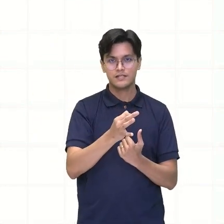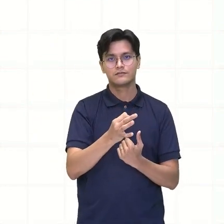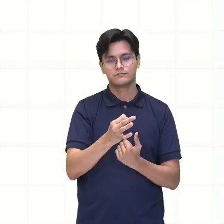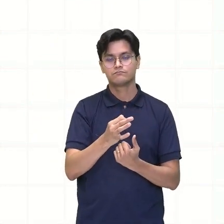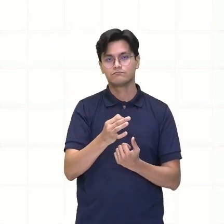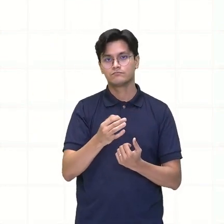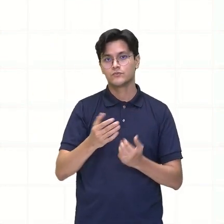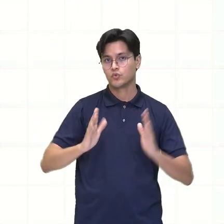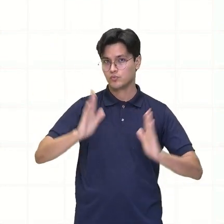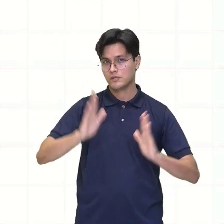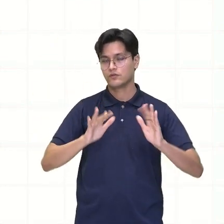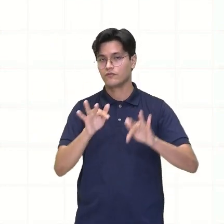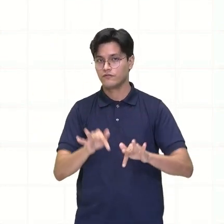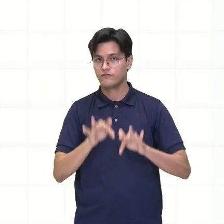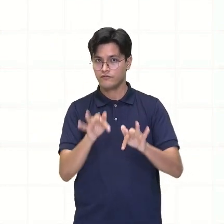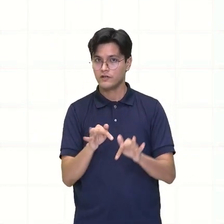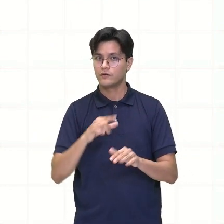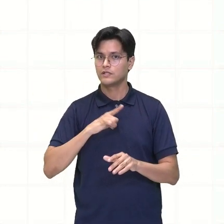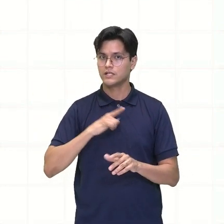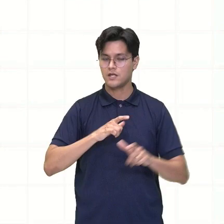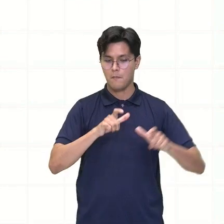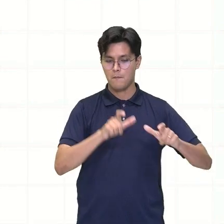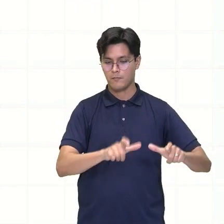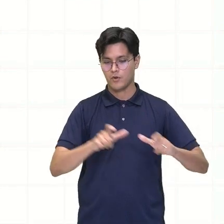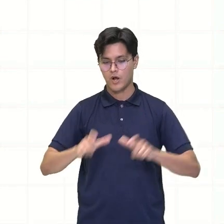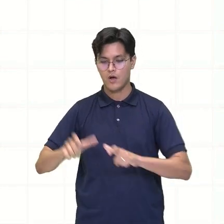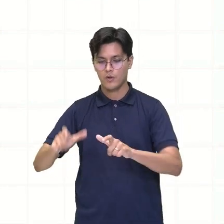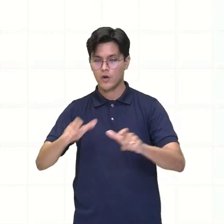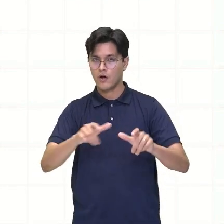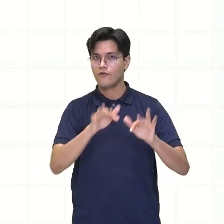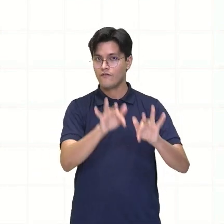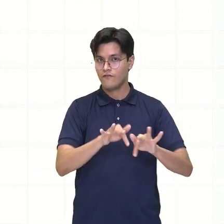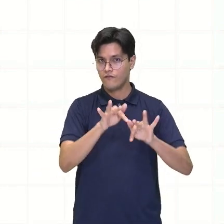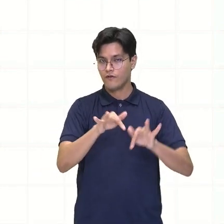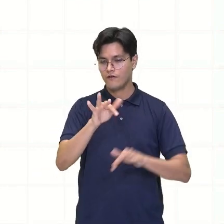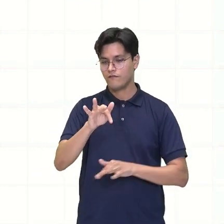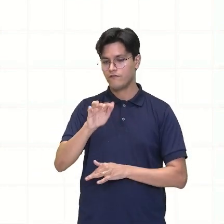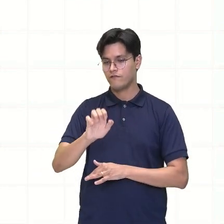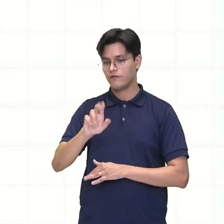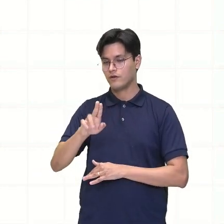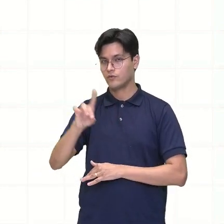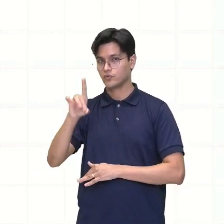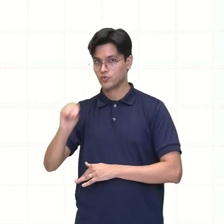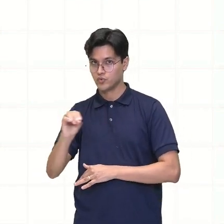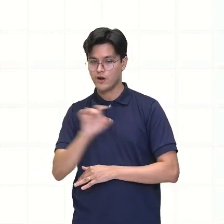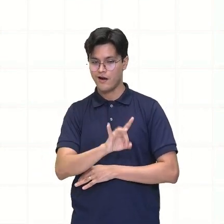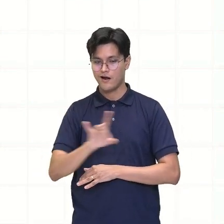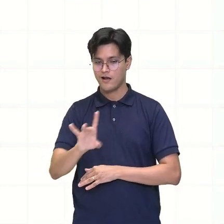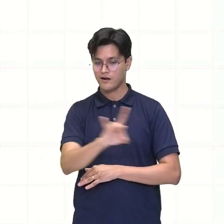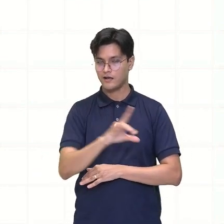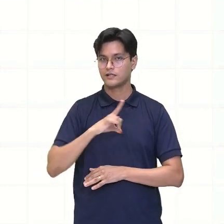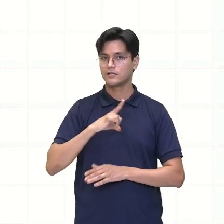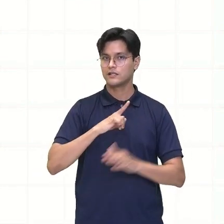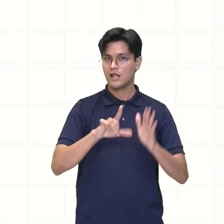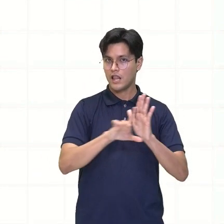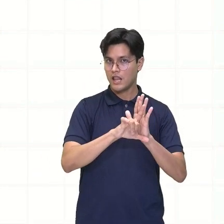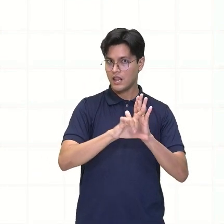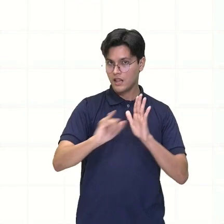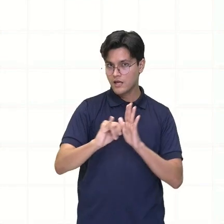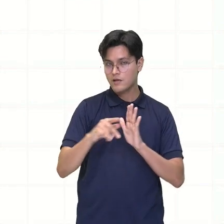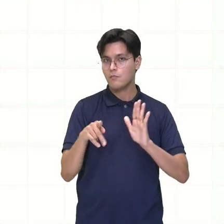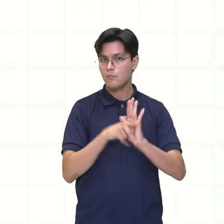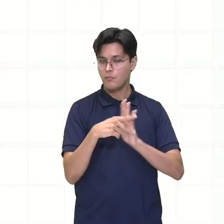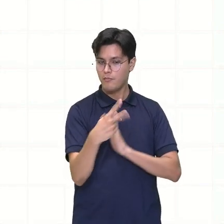seu suzerano, possuía o seu senhor feudal, que aplicava as leis de acordo com o que